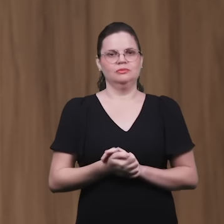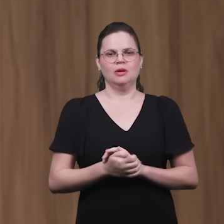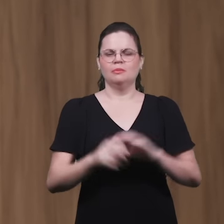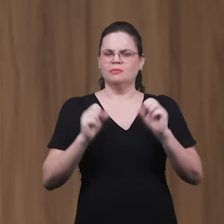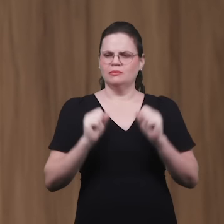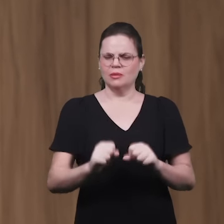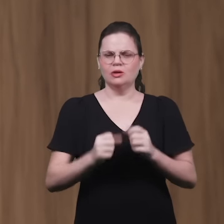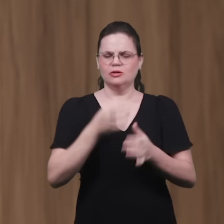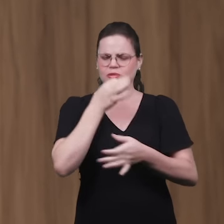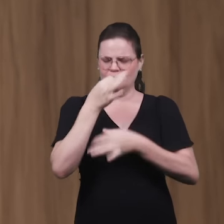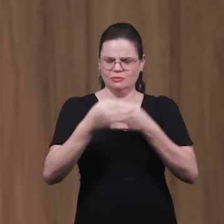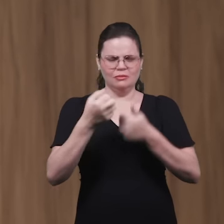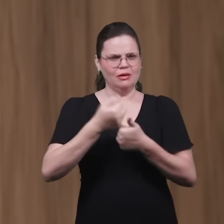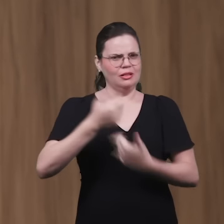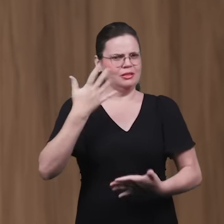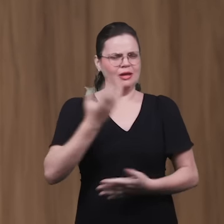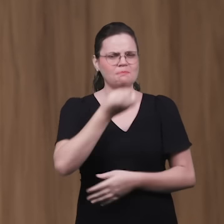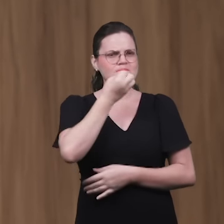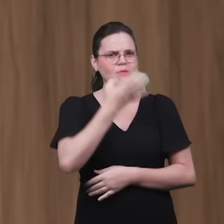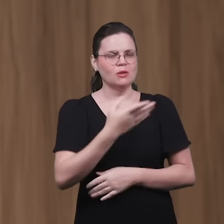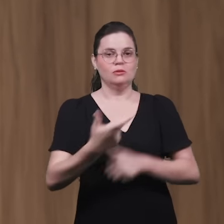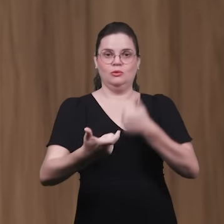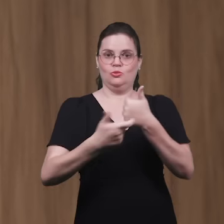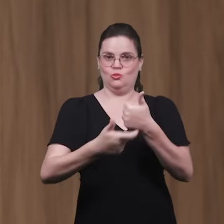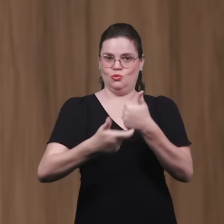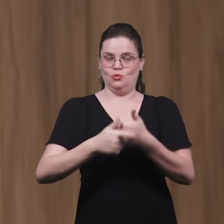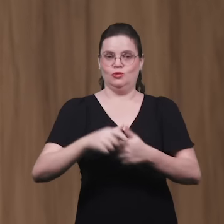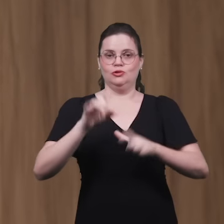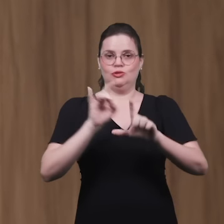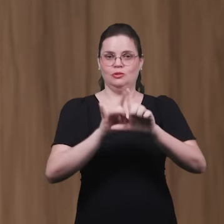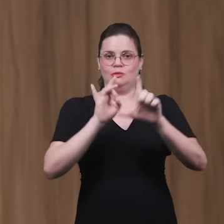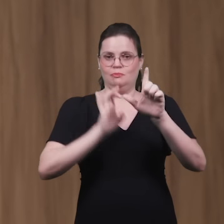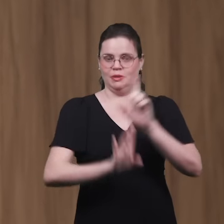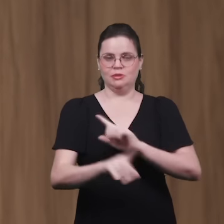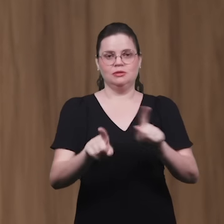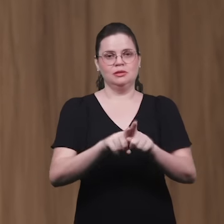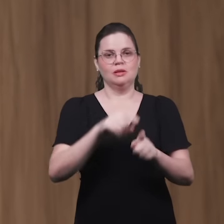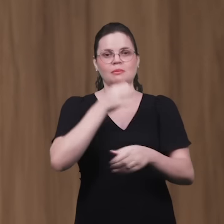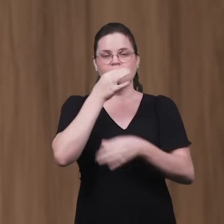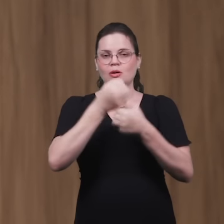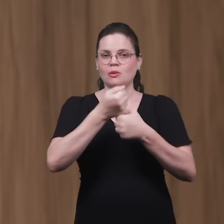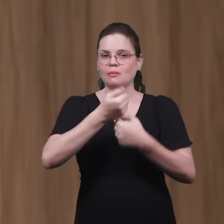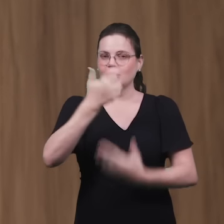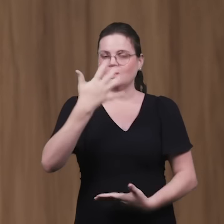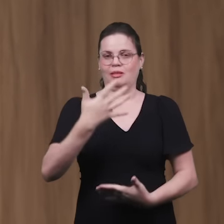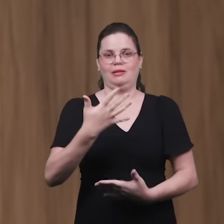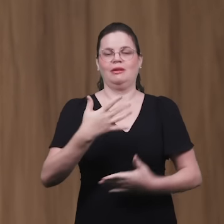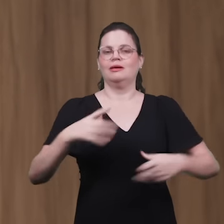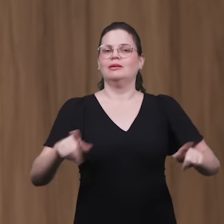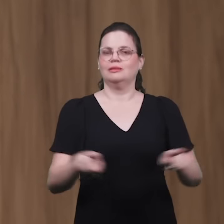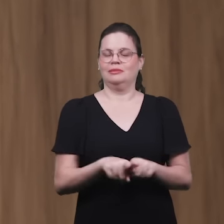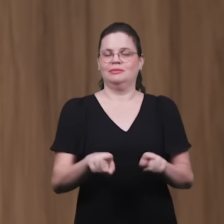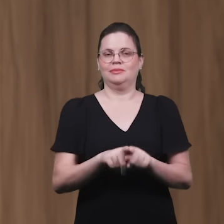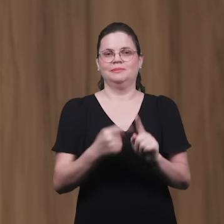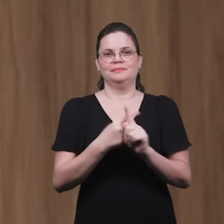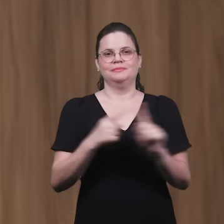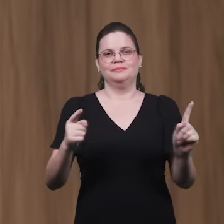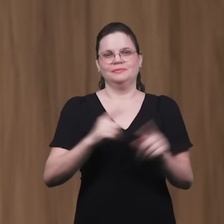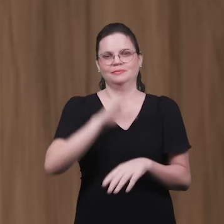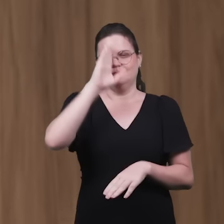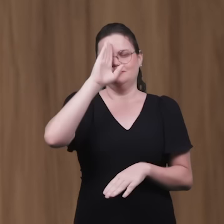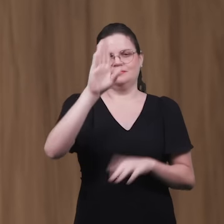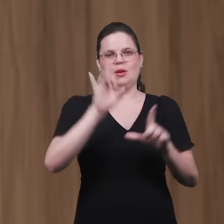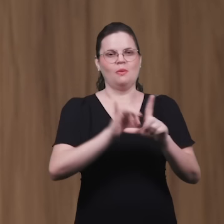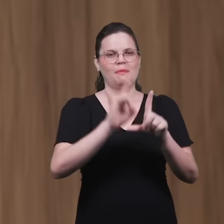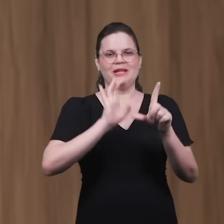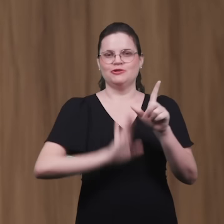de colocar lá o seu comentário, curtir, compartilhar e comentar e principalmente